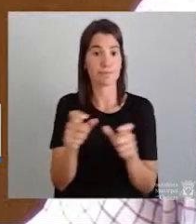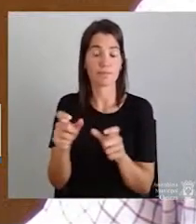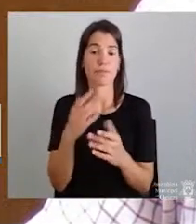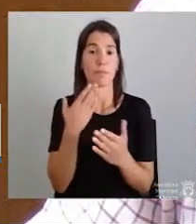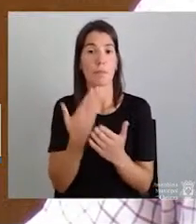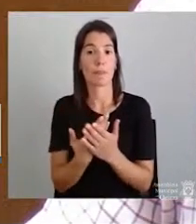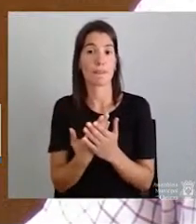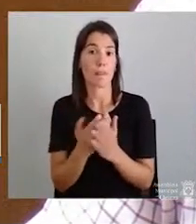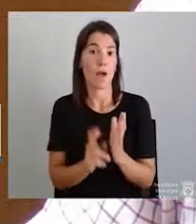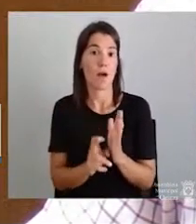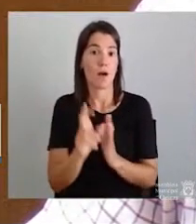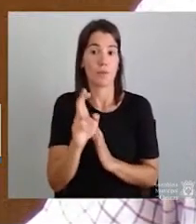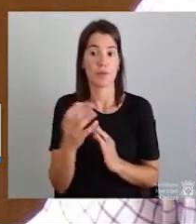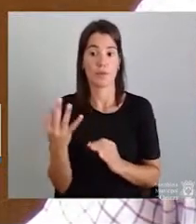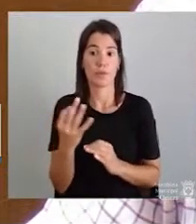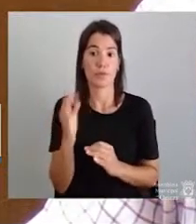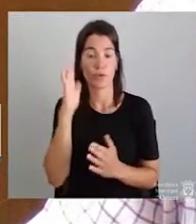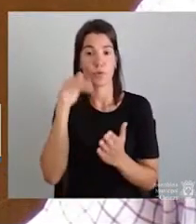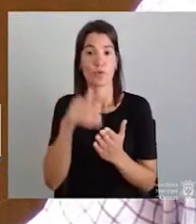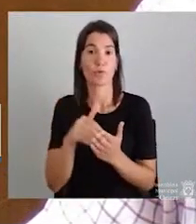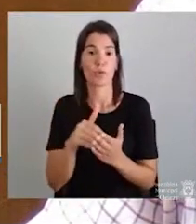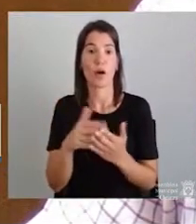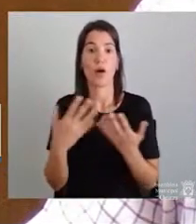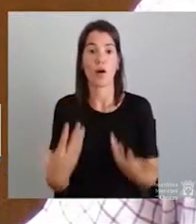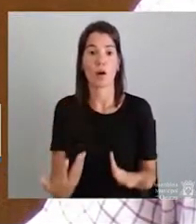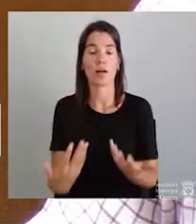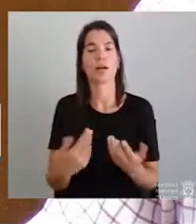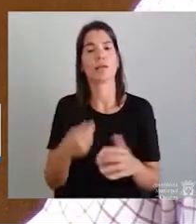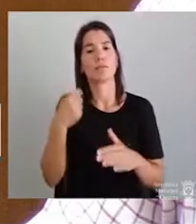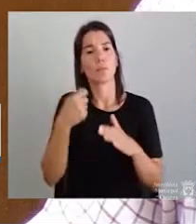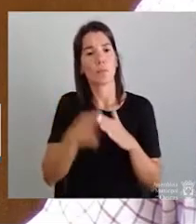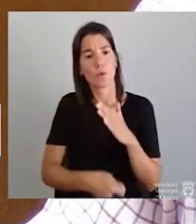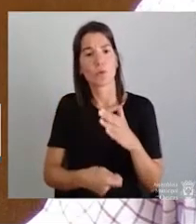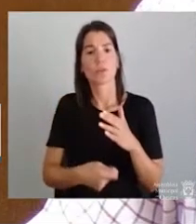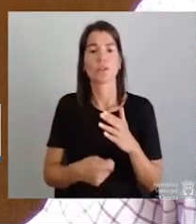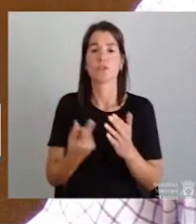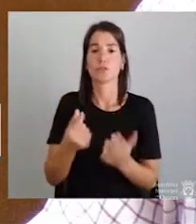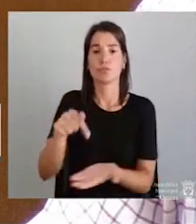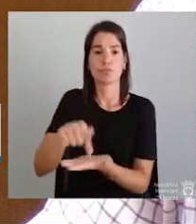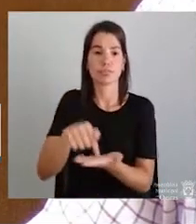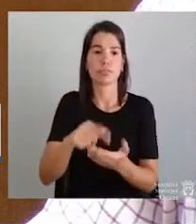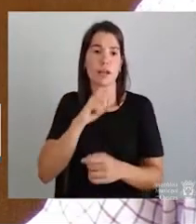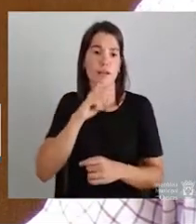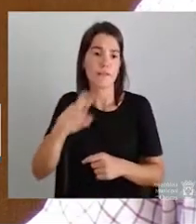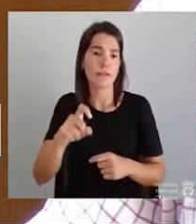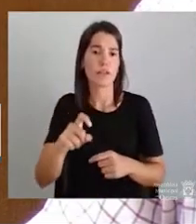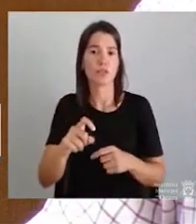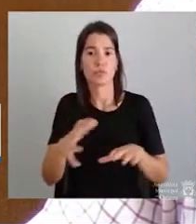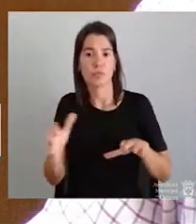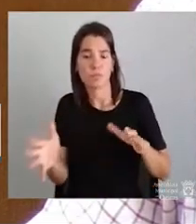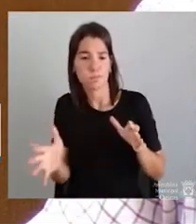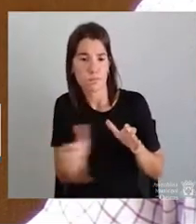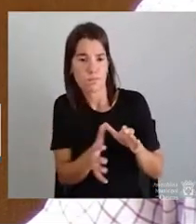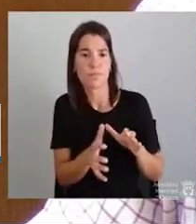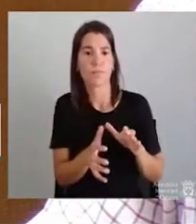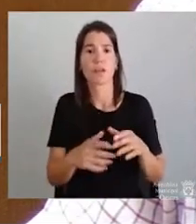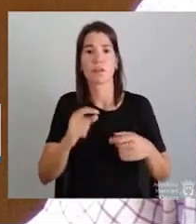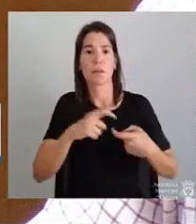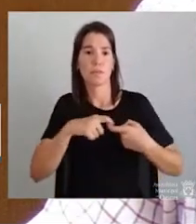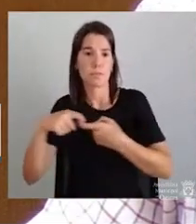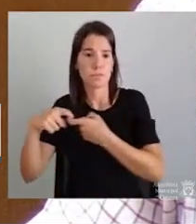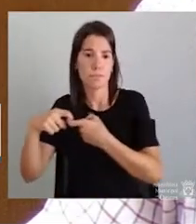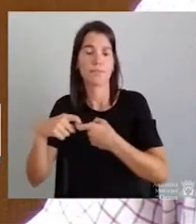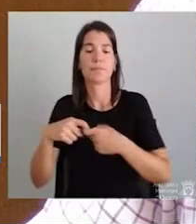fiscalização refletido no número de contornações diretas e indiretas, avisos, bloqueios e reboques e pedidos de identificação do